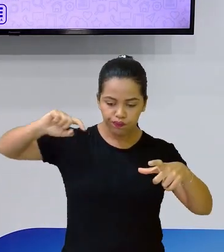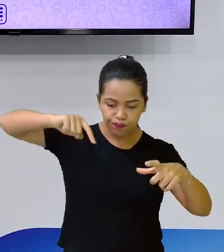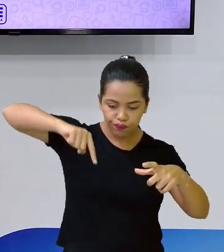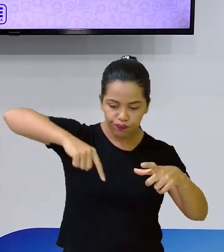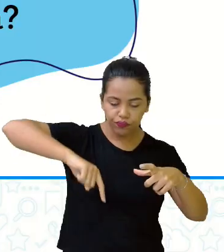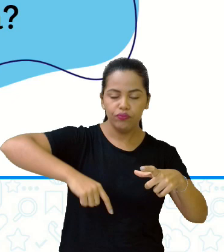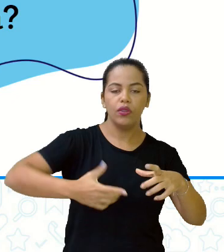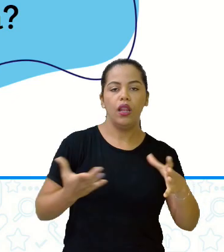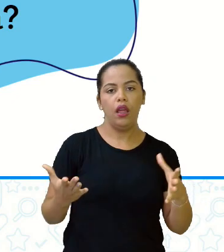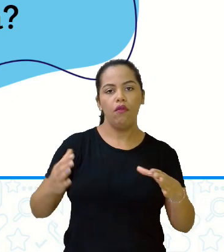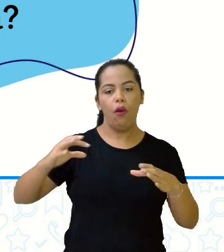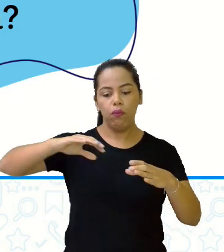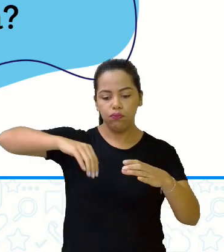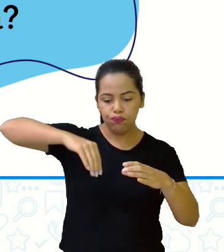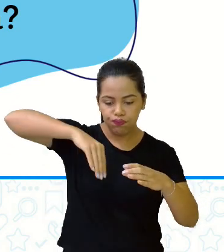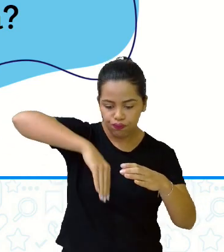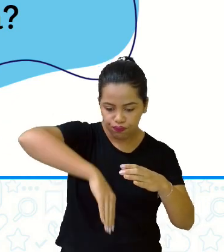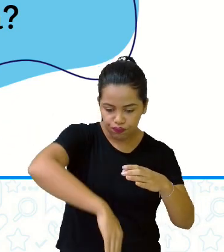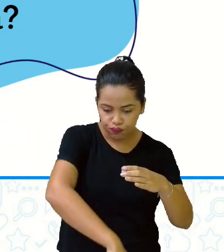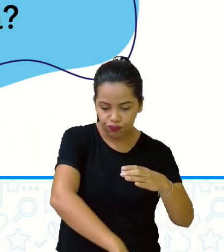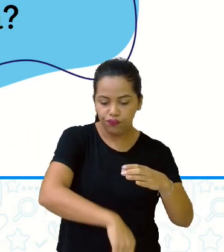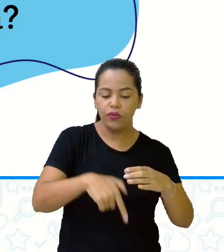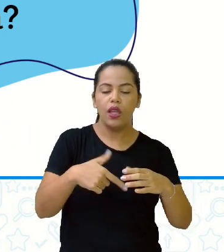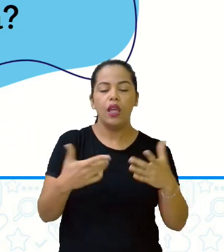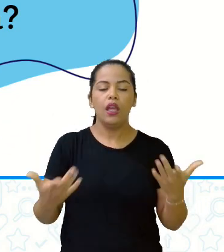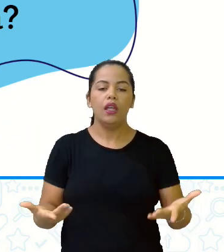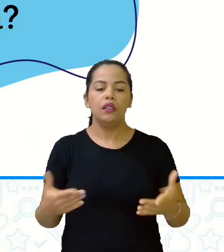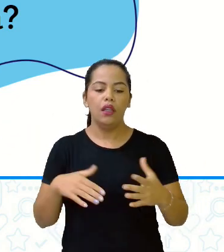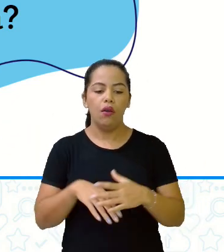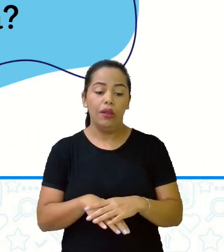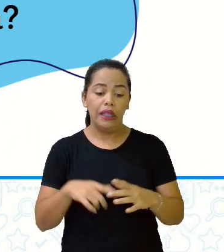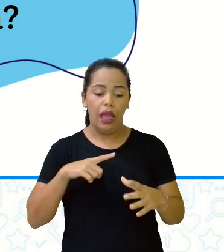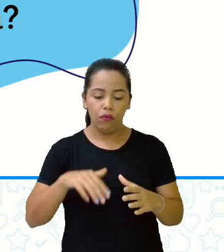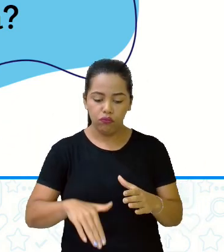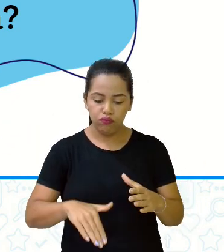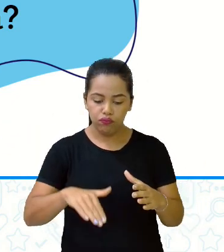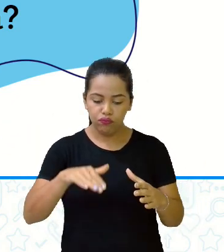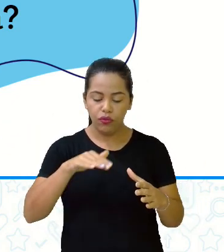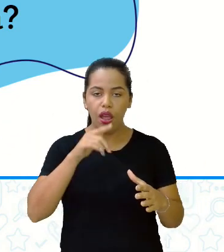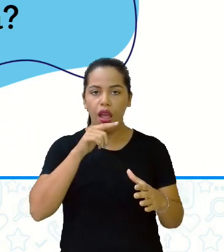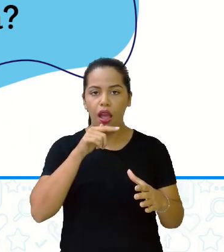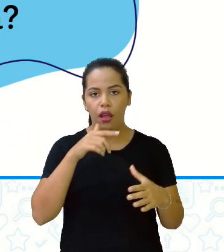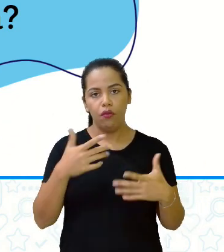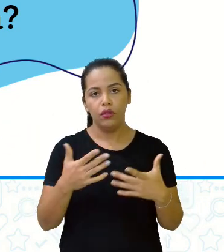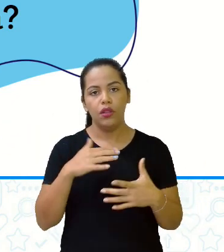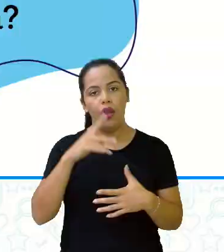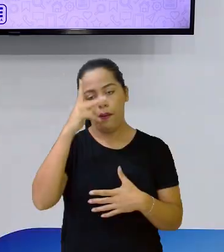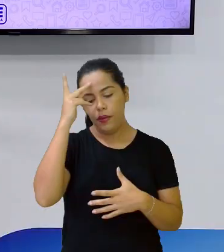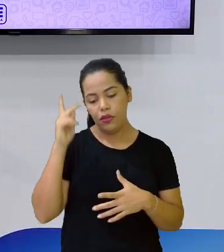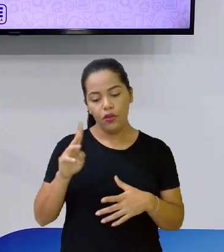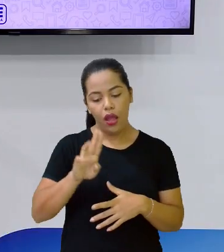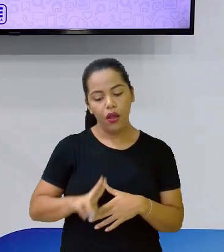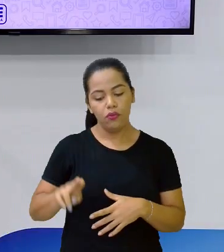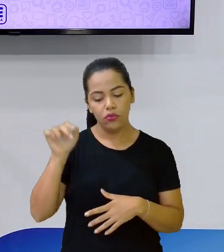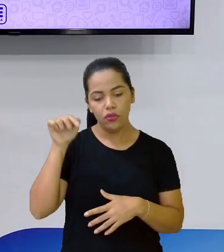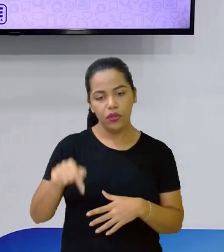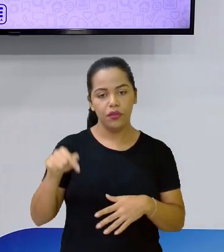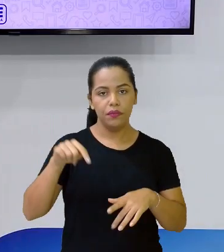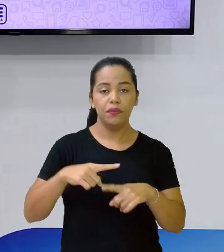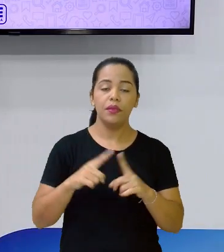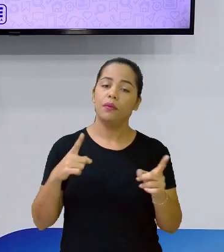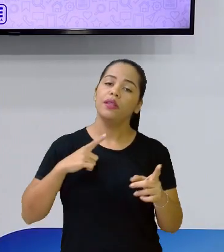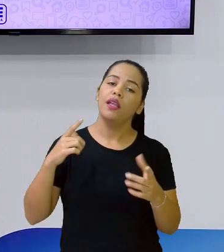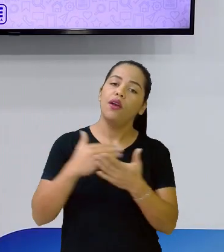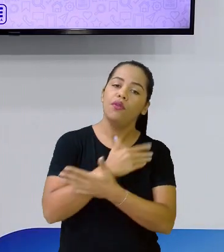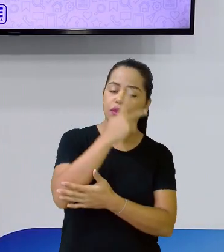para outra. Mas aí a gente está falando numa sociedade organizada, que tem água encanada em casa. Mas como